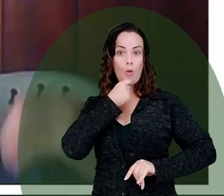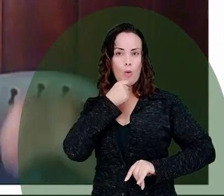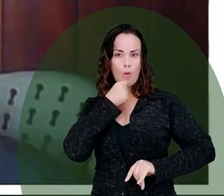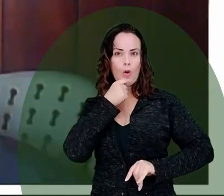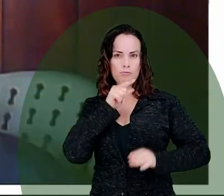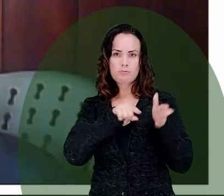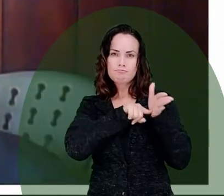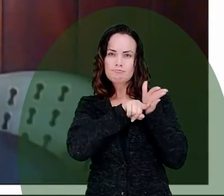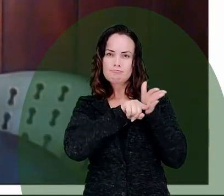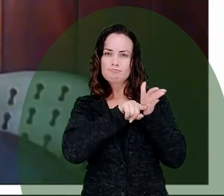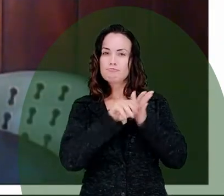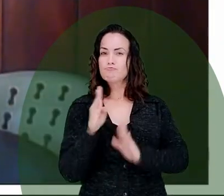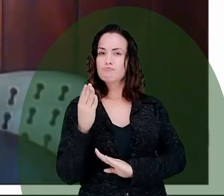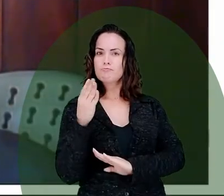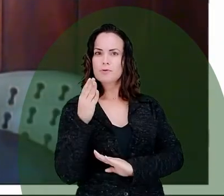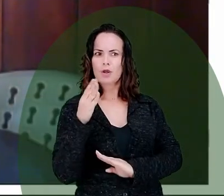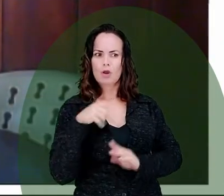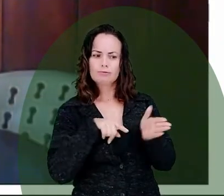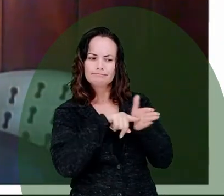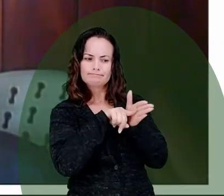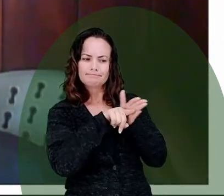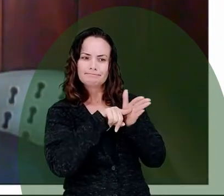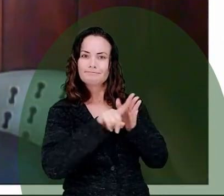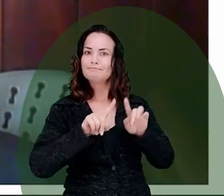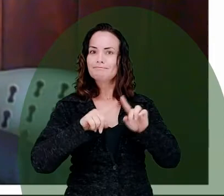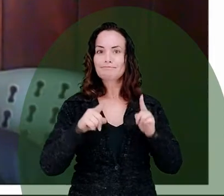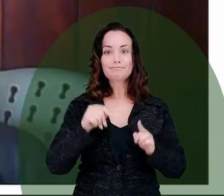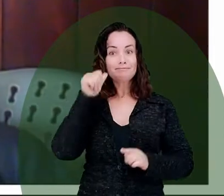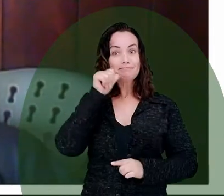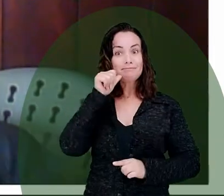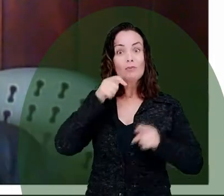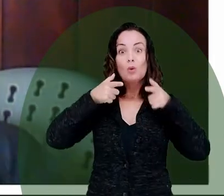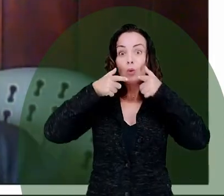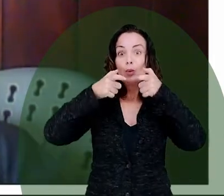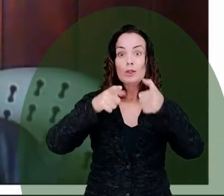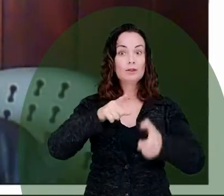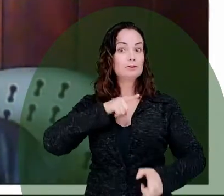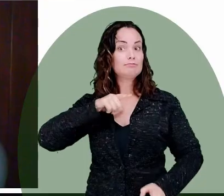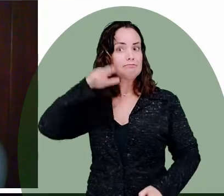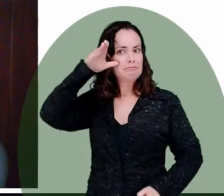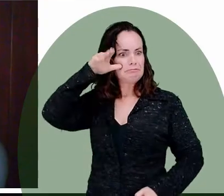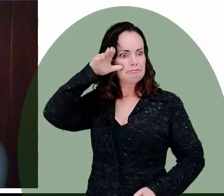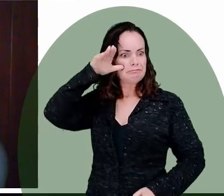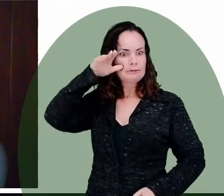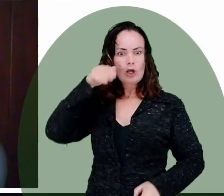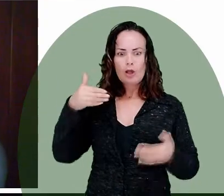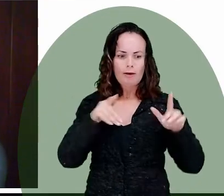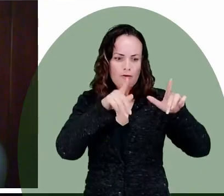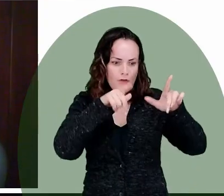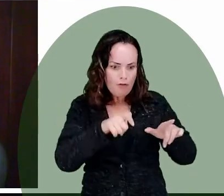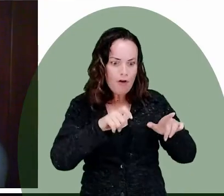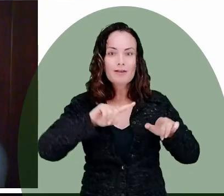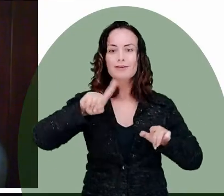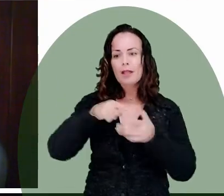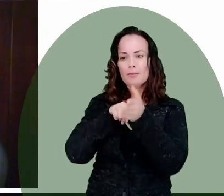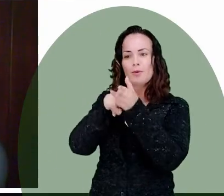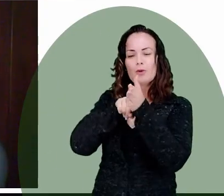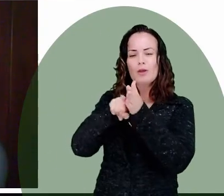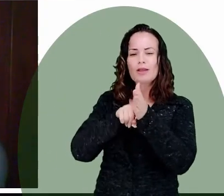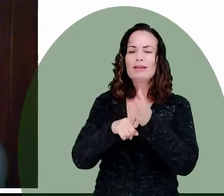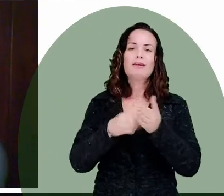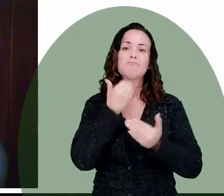dizer o que, que era. Mas ela teve curiosidade. Quer dizer, então você hoje você documenta. Mas você documenta, mas não